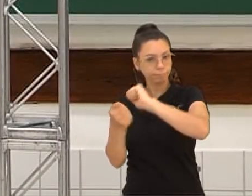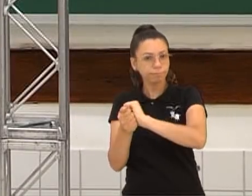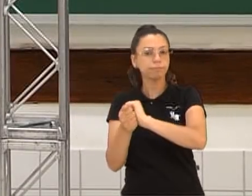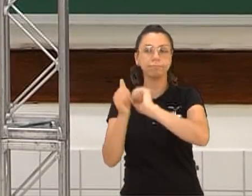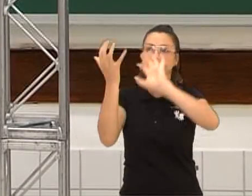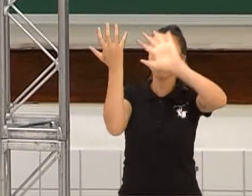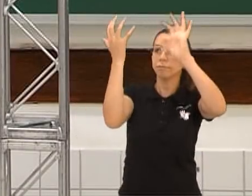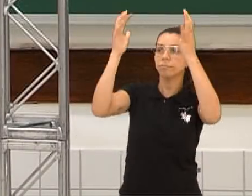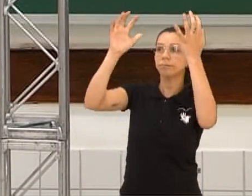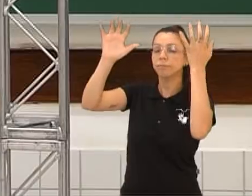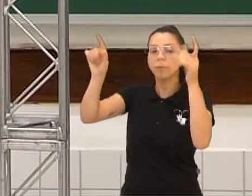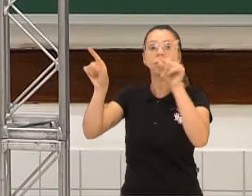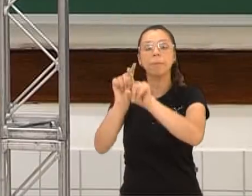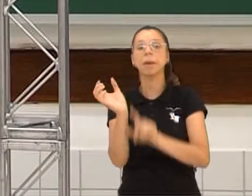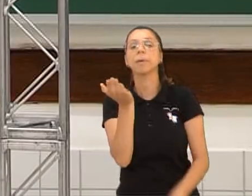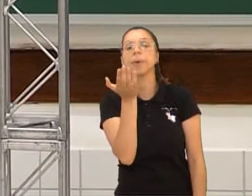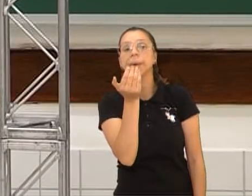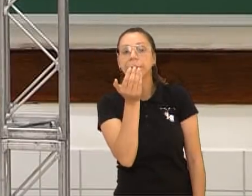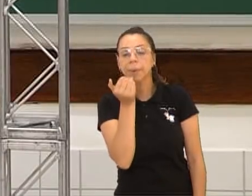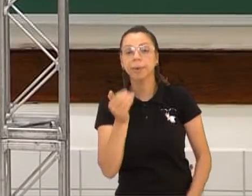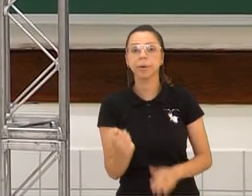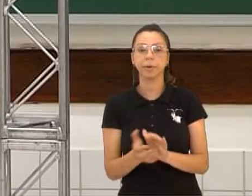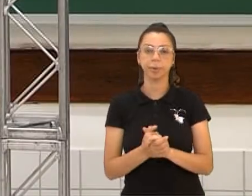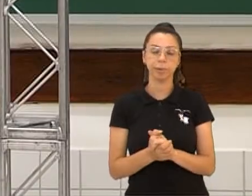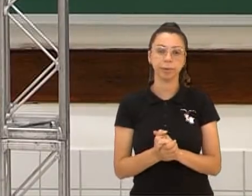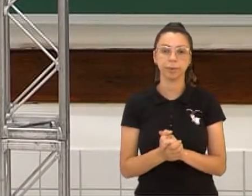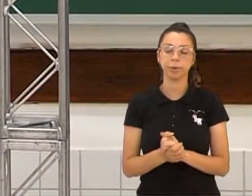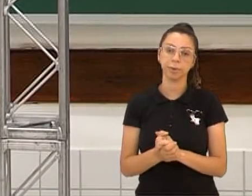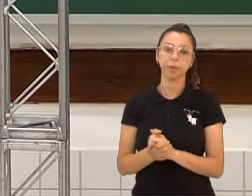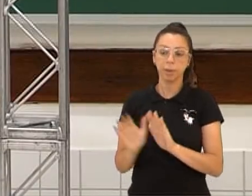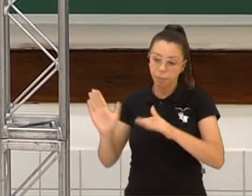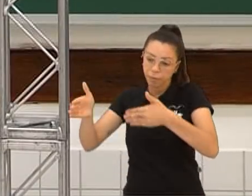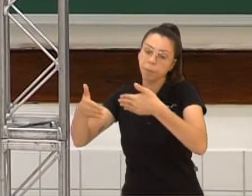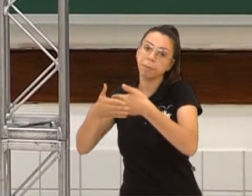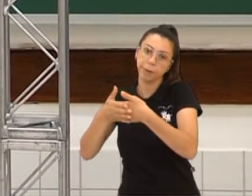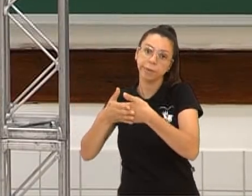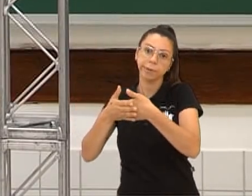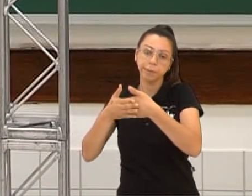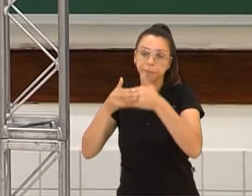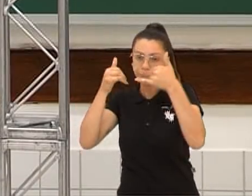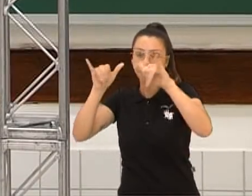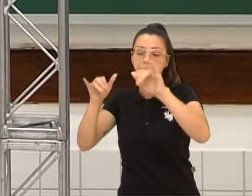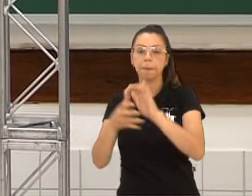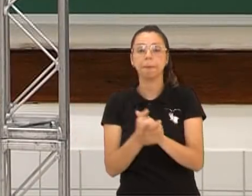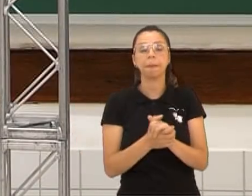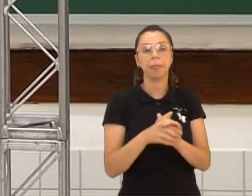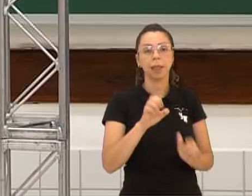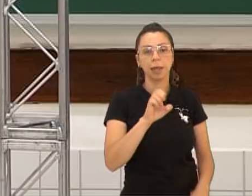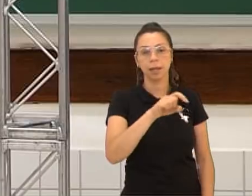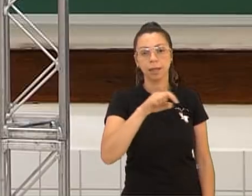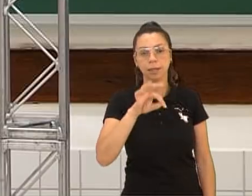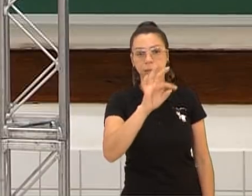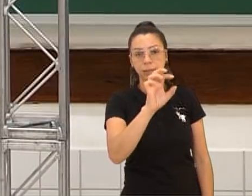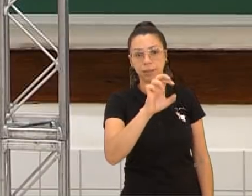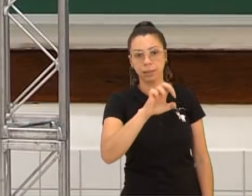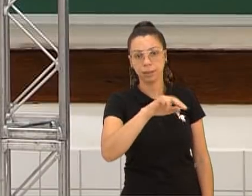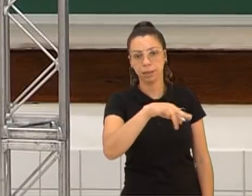com iluminação, alimentação, e os animais ficam presos, né, não ficam livres, e na extensiva eles ficam